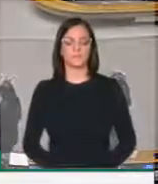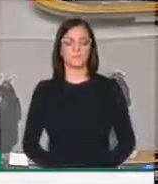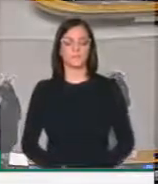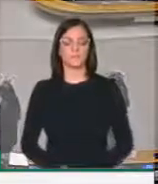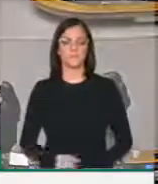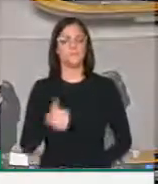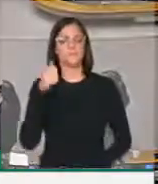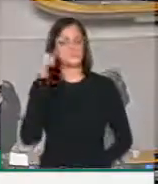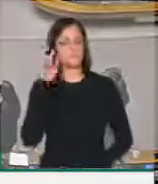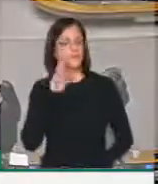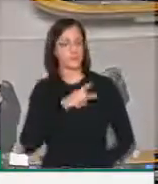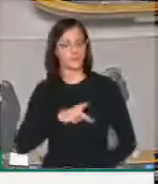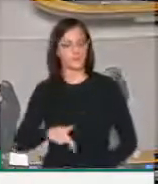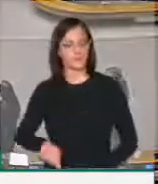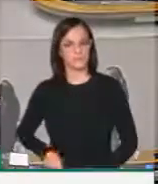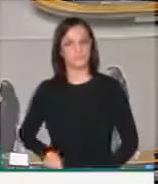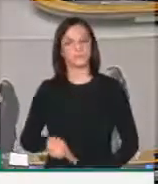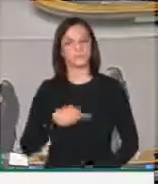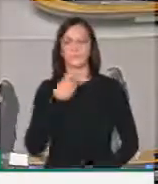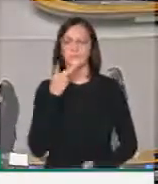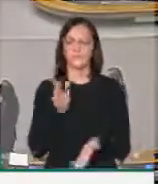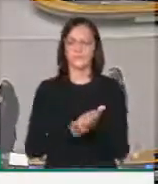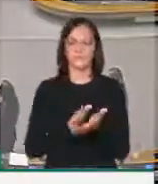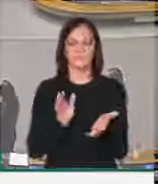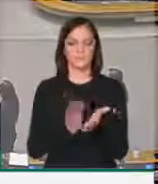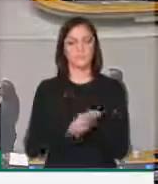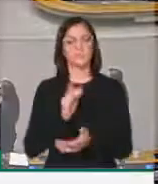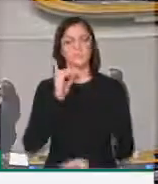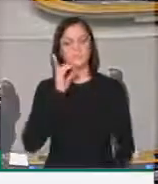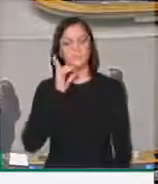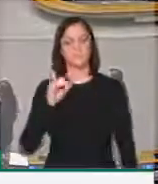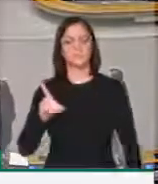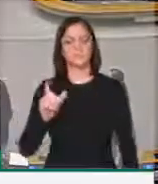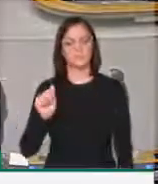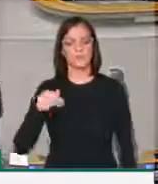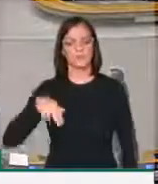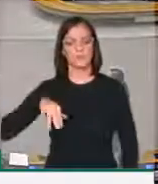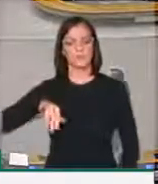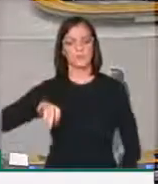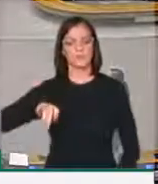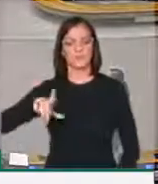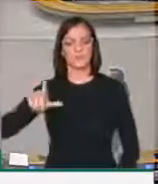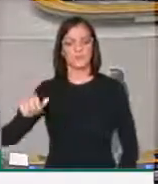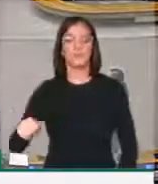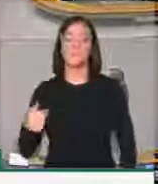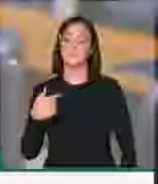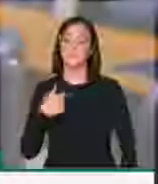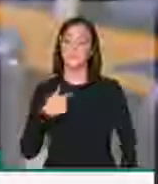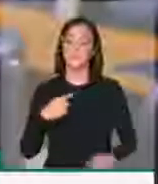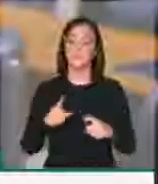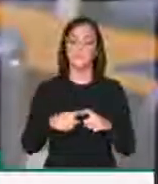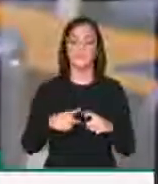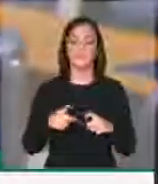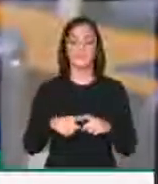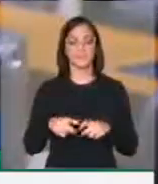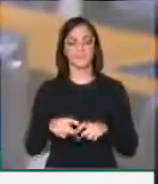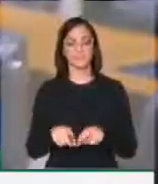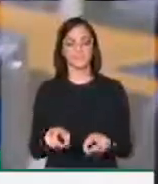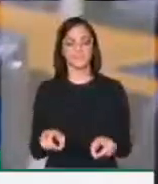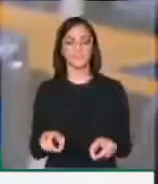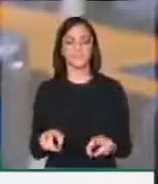Senhora deputada, eu quero parabenizar a deputada Daniela do Vaguinho. Eu sou médica, ginecologista